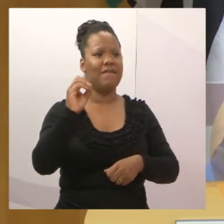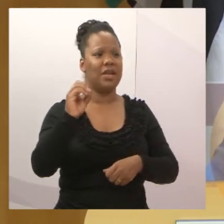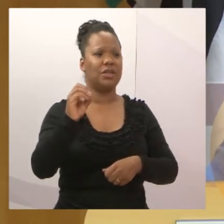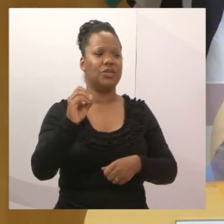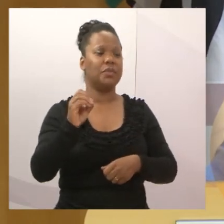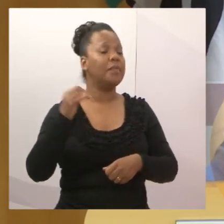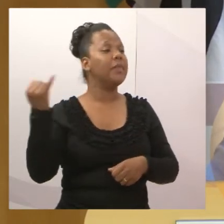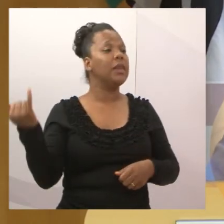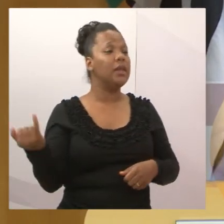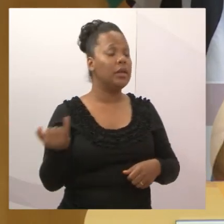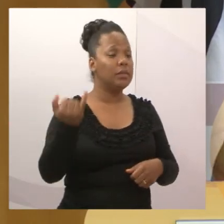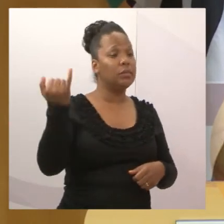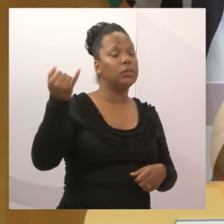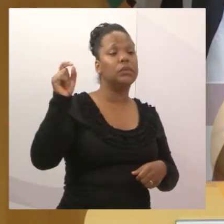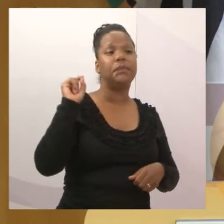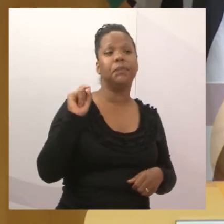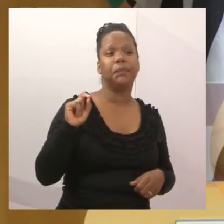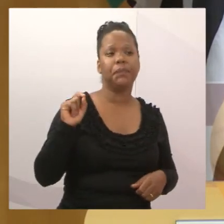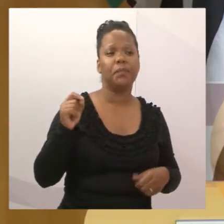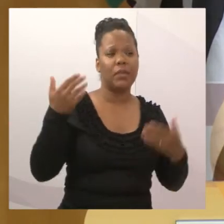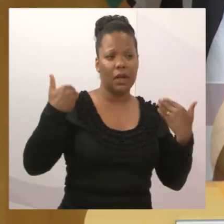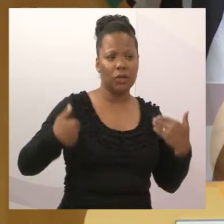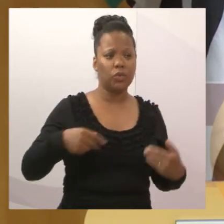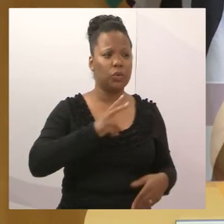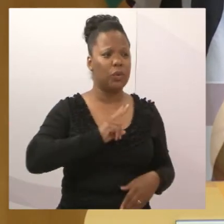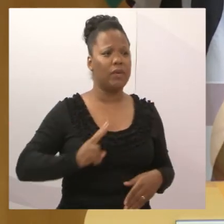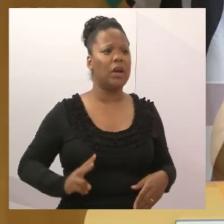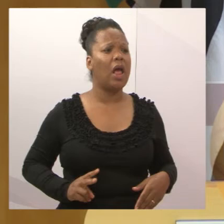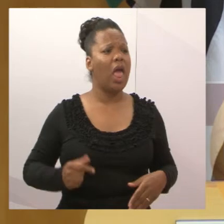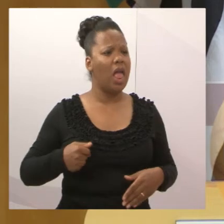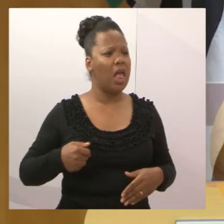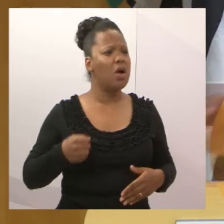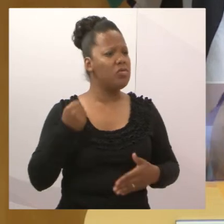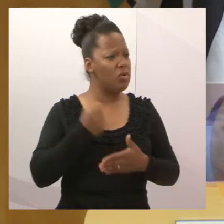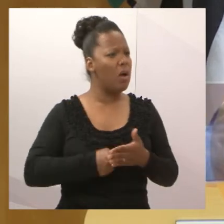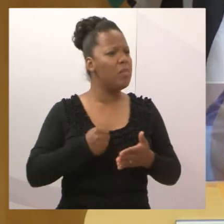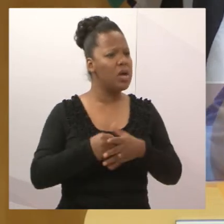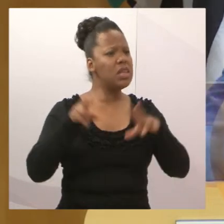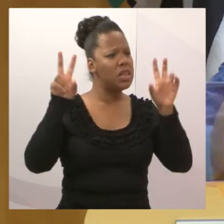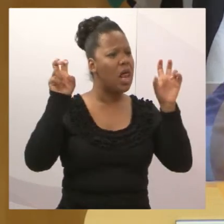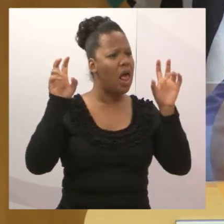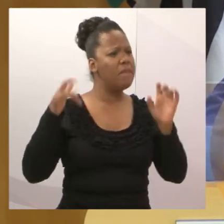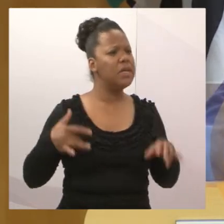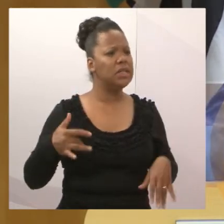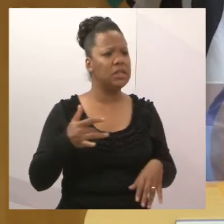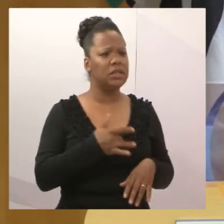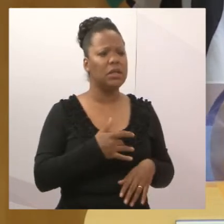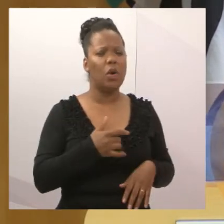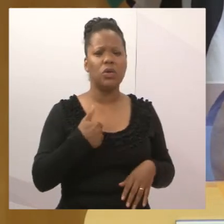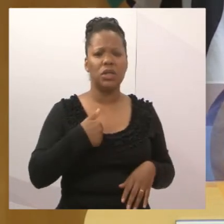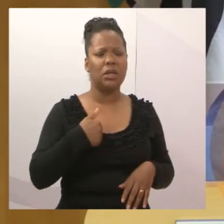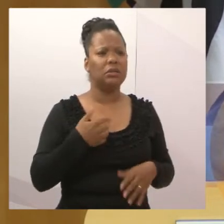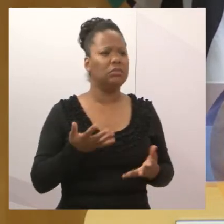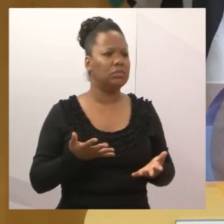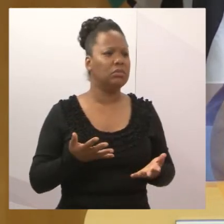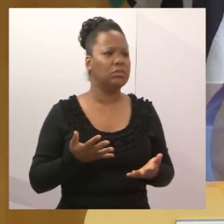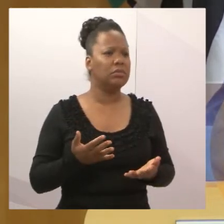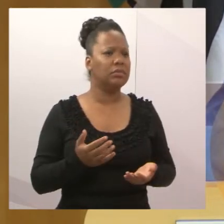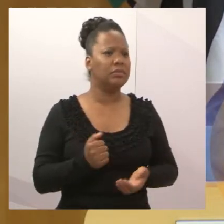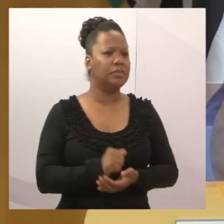aqui, eu sou um vereador que eu cobro muito em relação à saúde. Eu cobro com propriedade porque, na